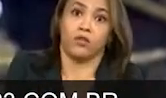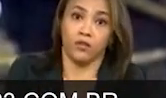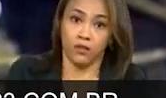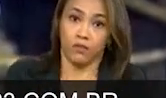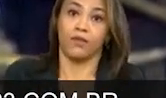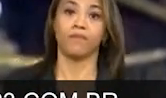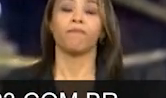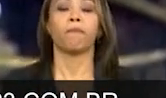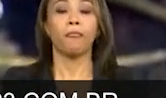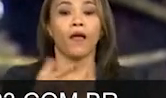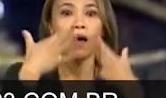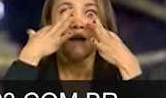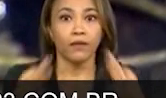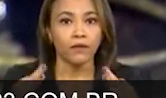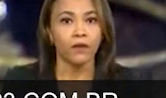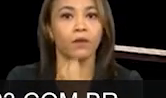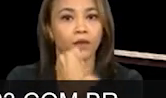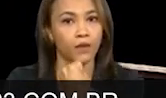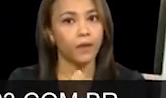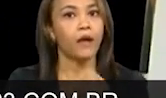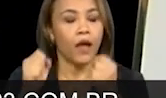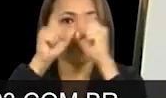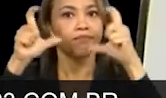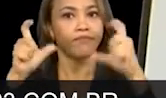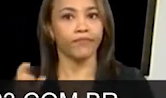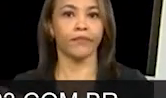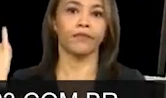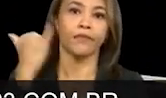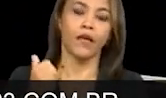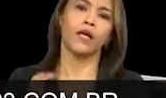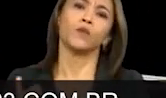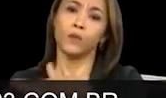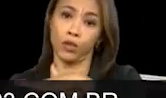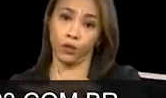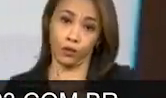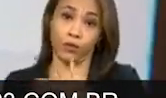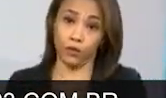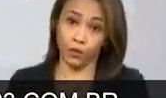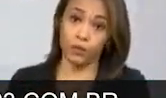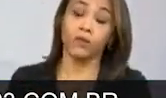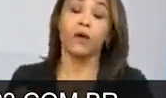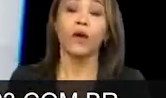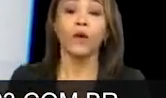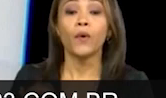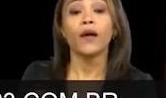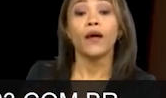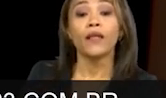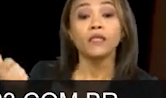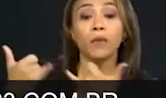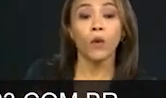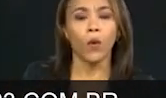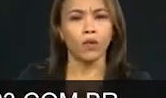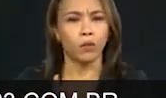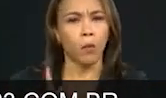atenção com a segurança é um dos alertas do Instituto Brasileiro do consumidor para o idec mecanismos como